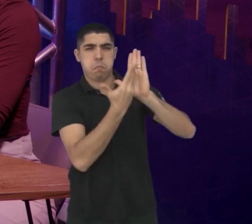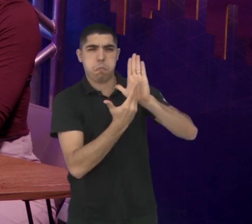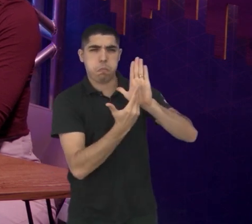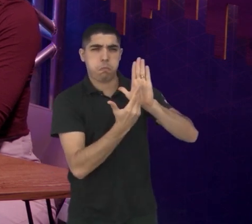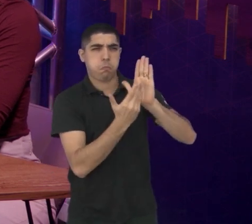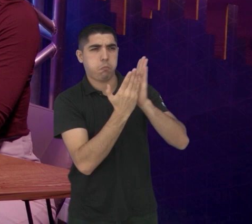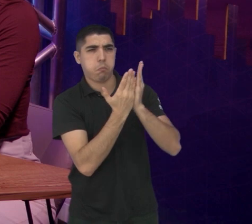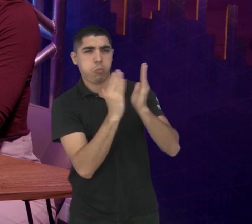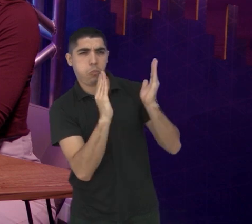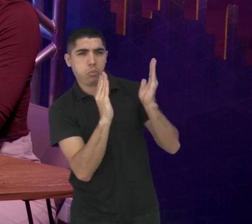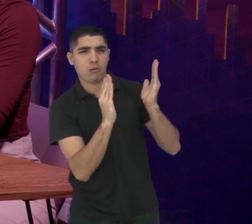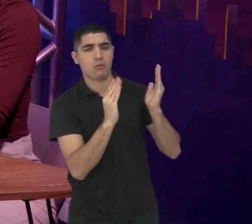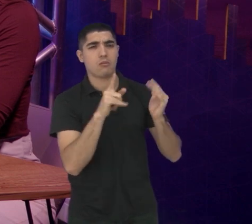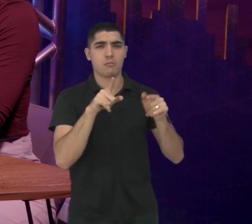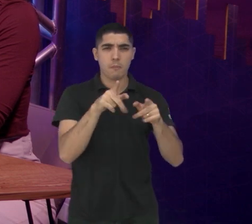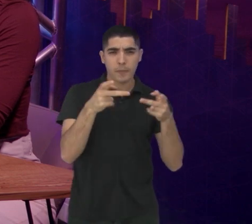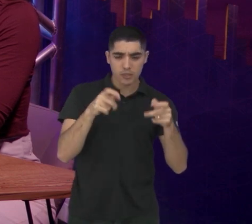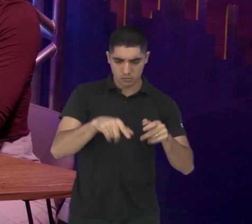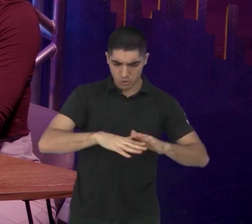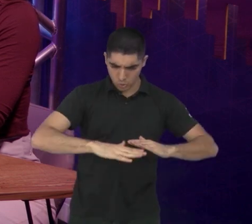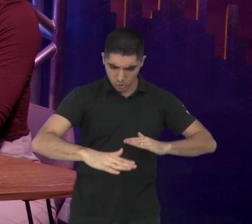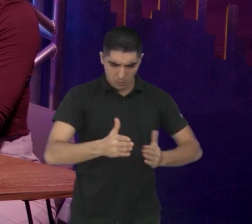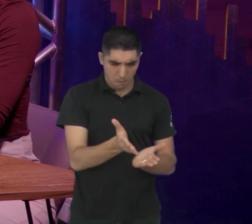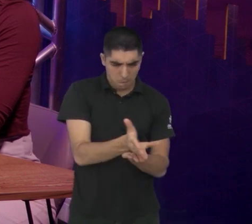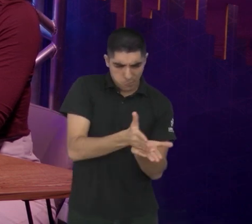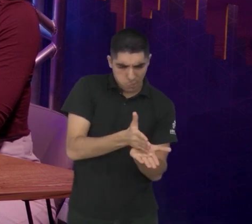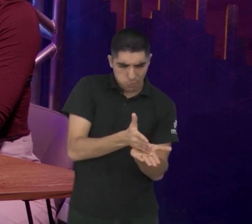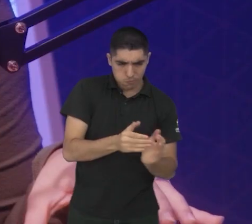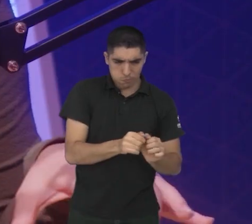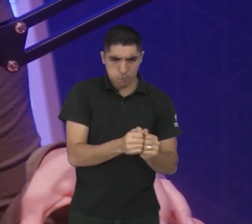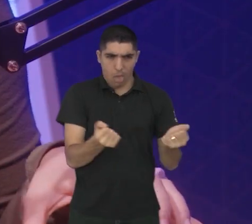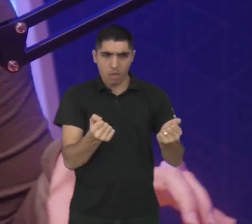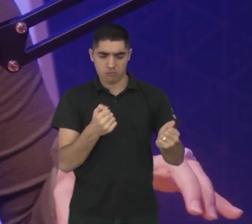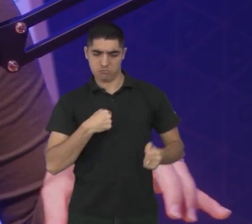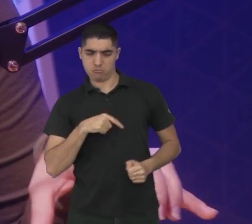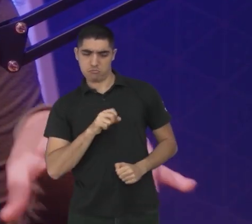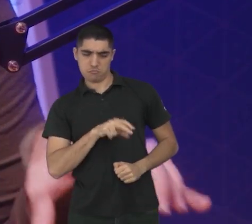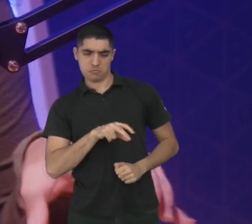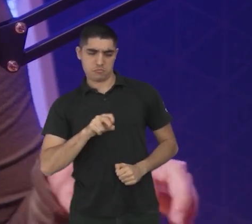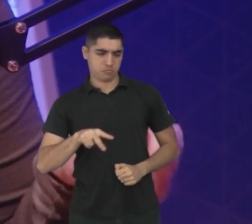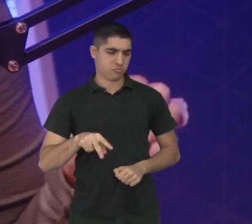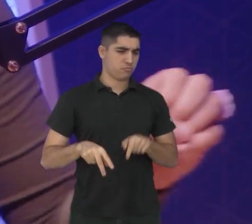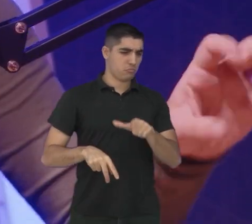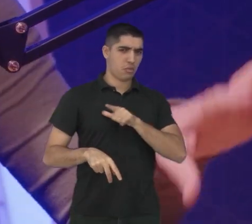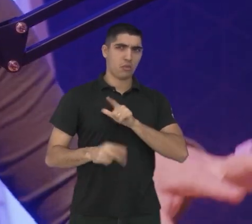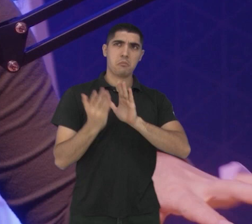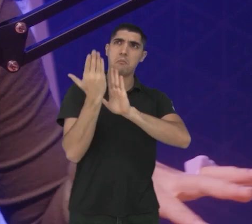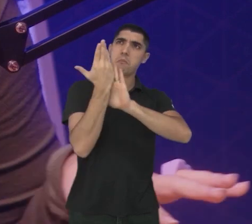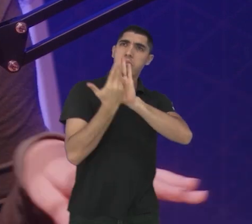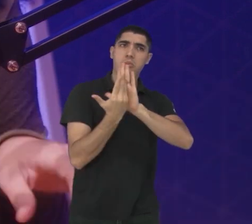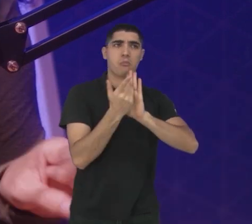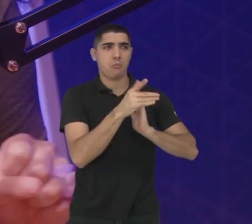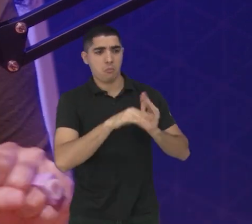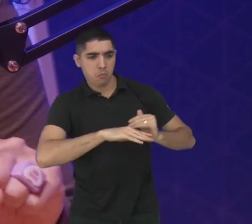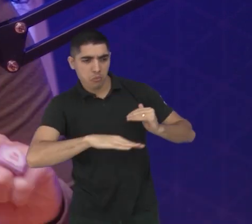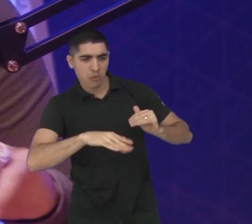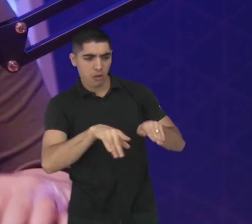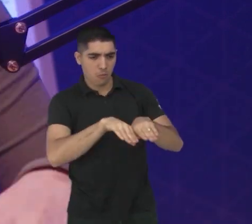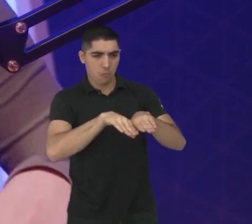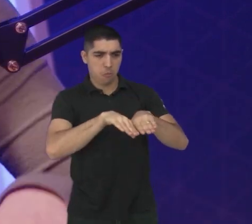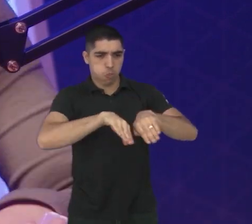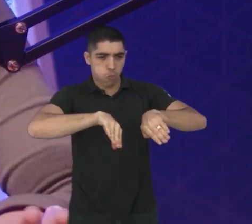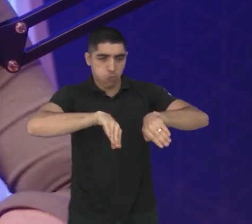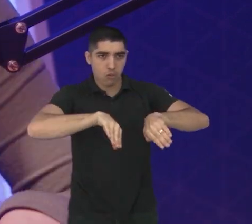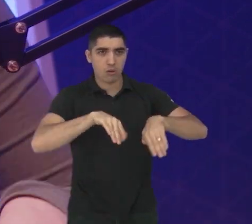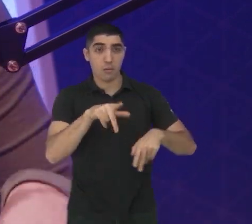trincas, saliências, então assim, reparar na parede, no chão, se você observar que tem alguma coisa, né, uma trinca, uma rachadura, uma